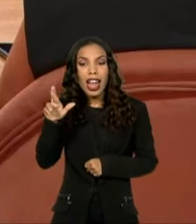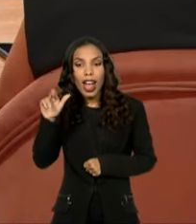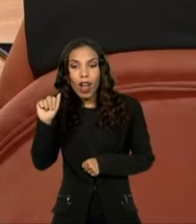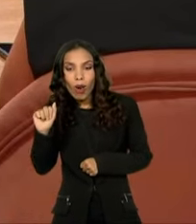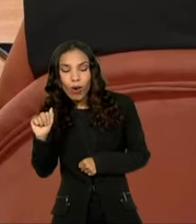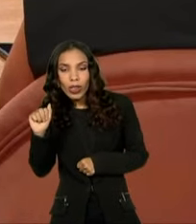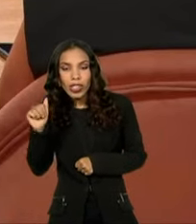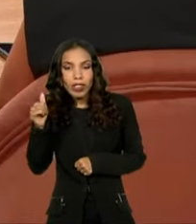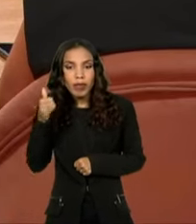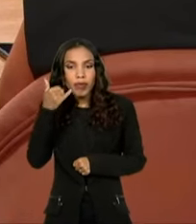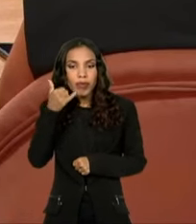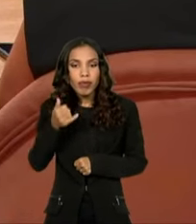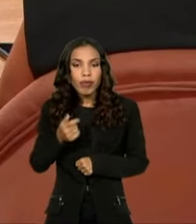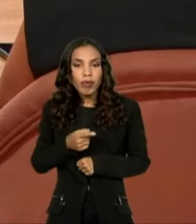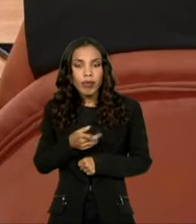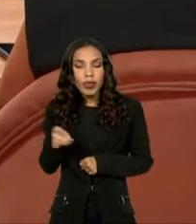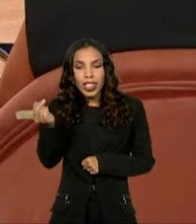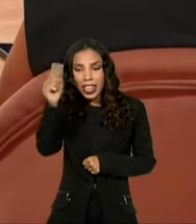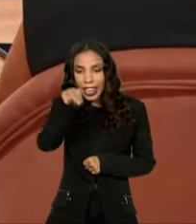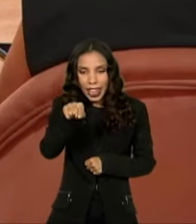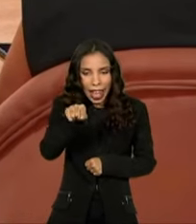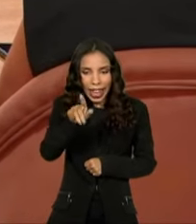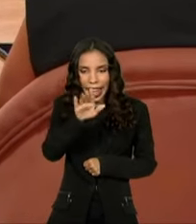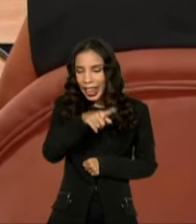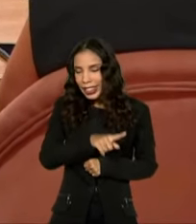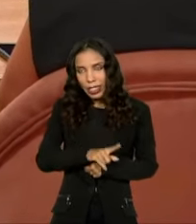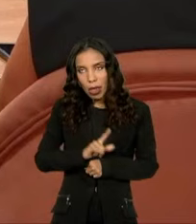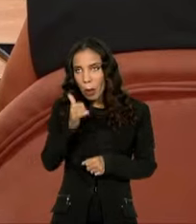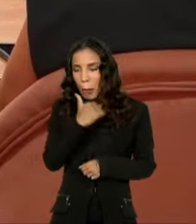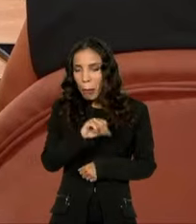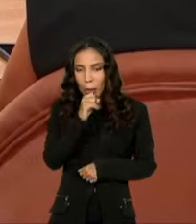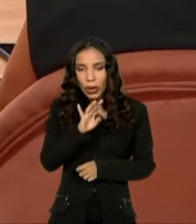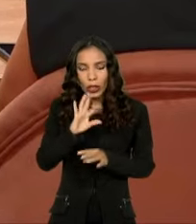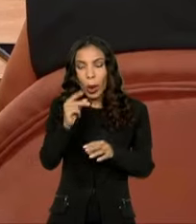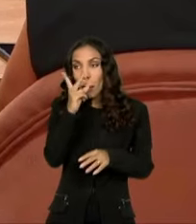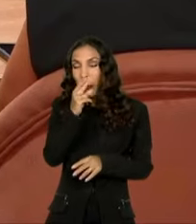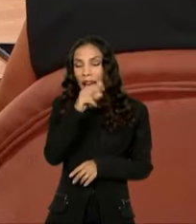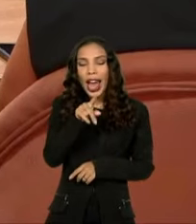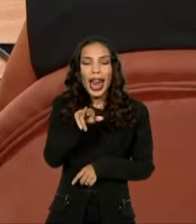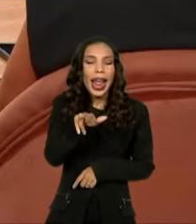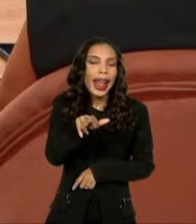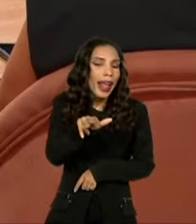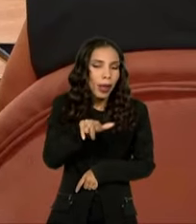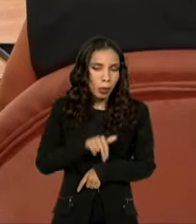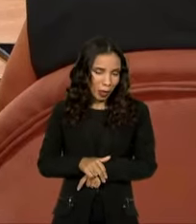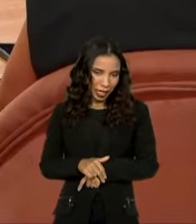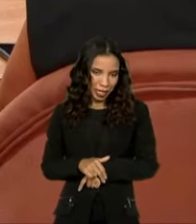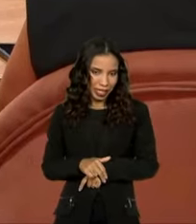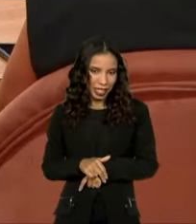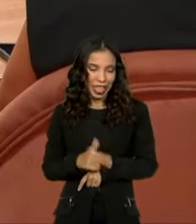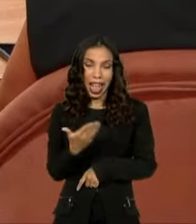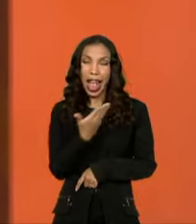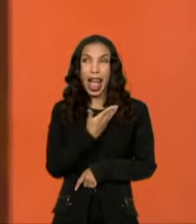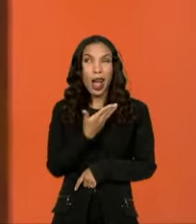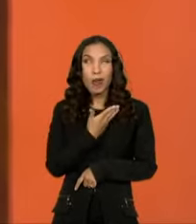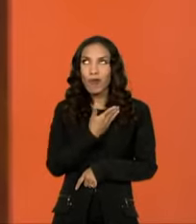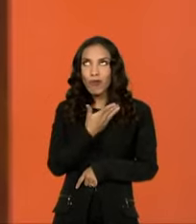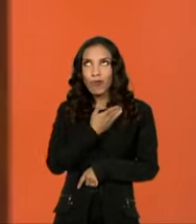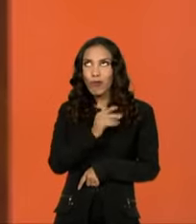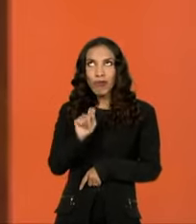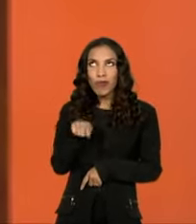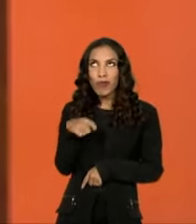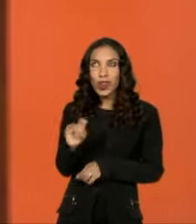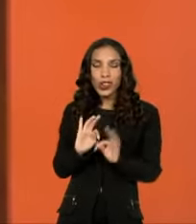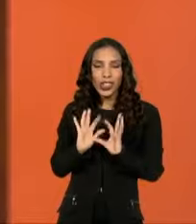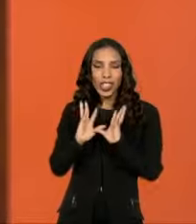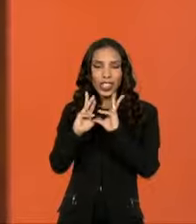telefone, E essa criança que é mãe de todos ali, meu Deus do céu, como pode? É irmã. Obrigada. Mas quem é tem amigo coisa. Tem tudo, minha gente, não, nessa mas vida.